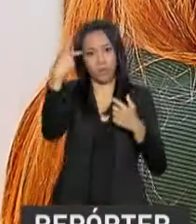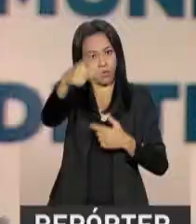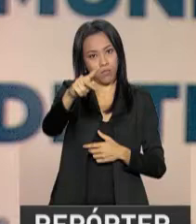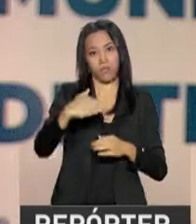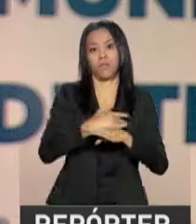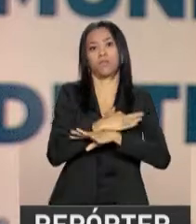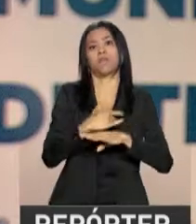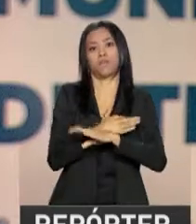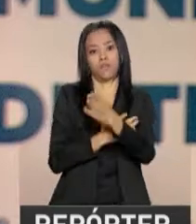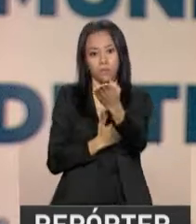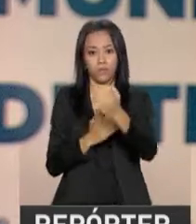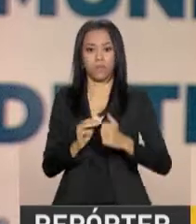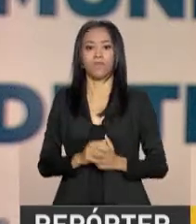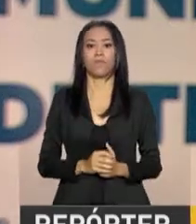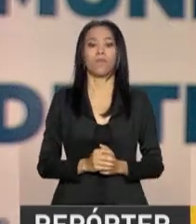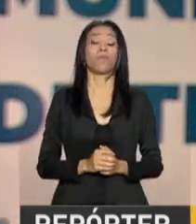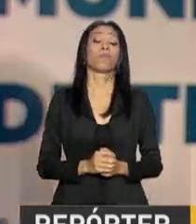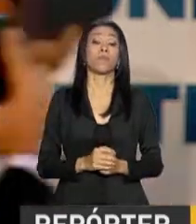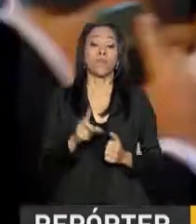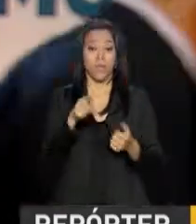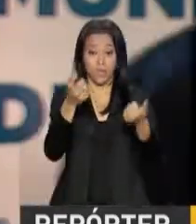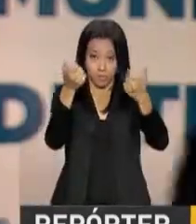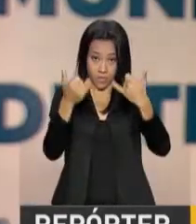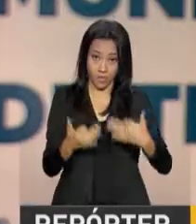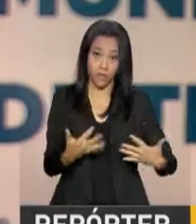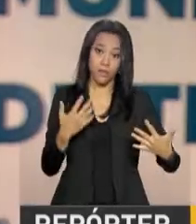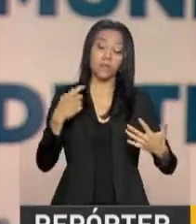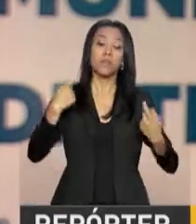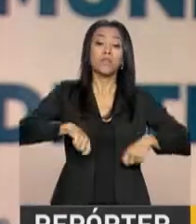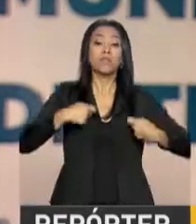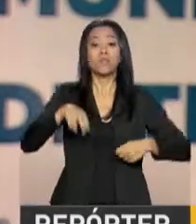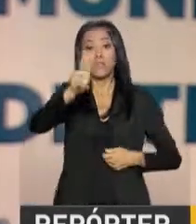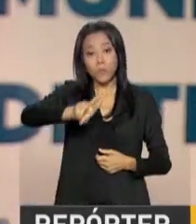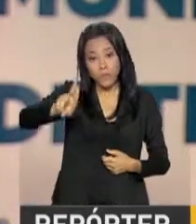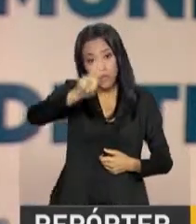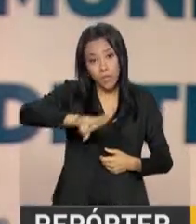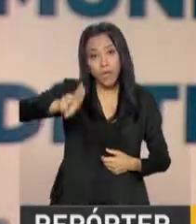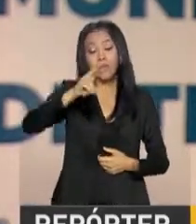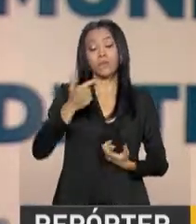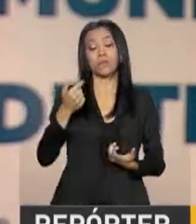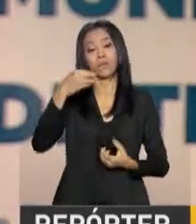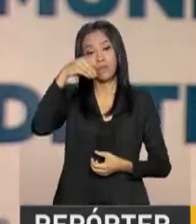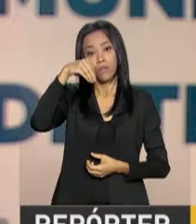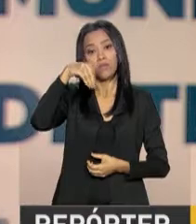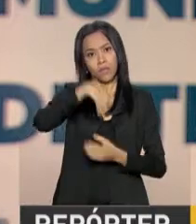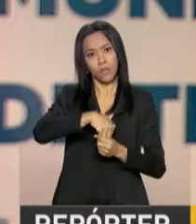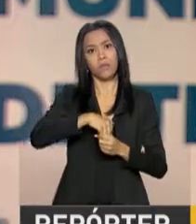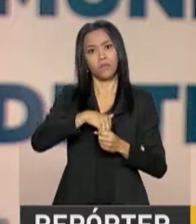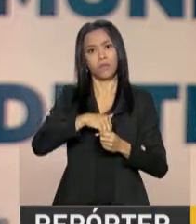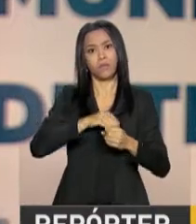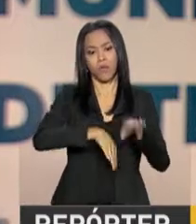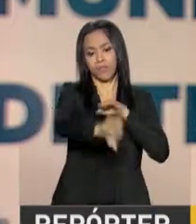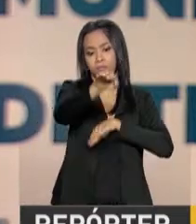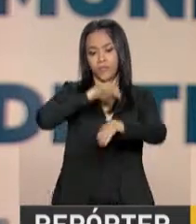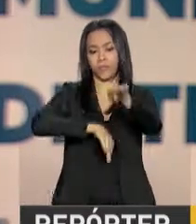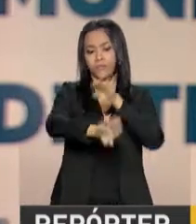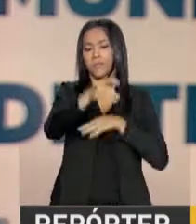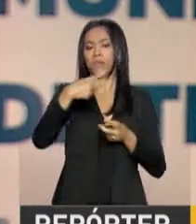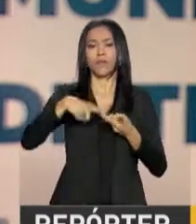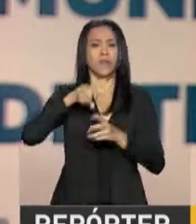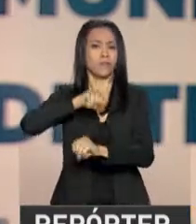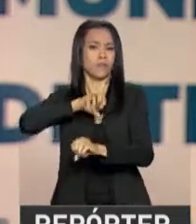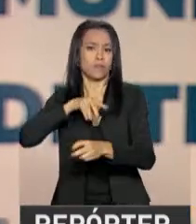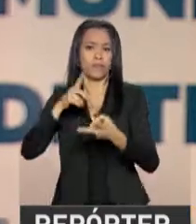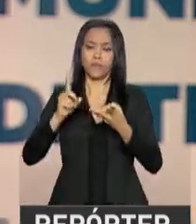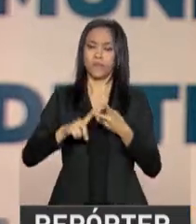ele deve ser utilizado para a sinalização de trânsito não somente pra isso mas a educação de trânsito engenharia